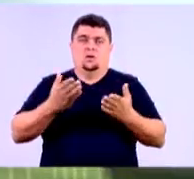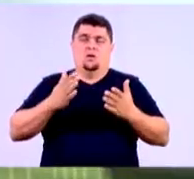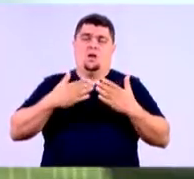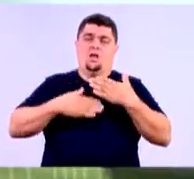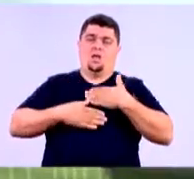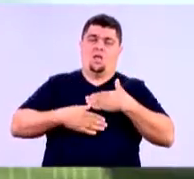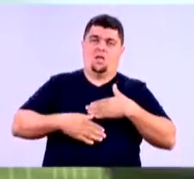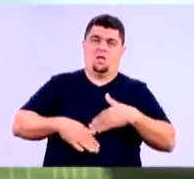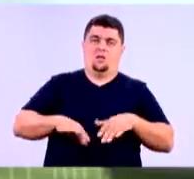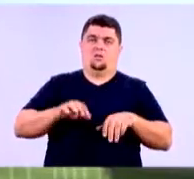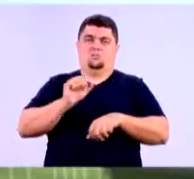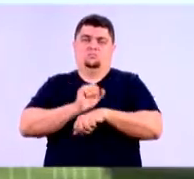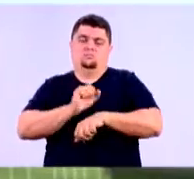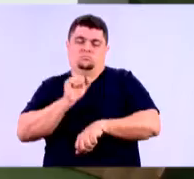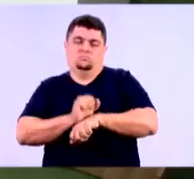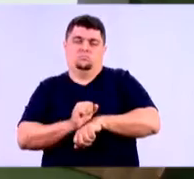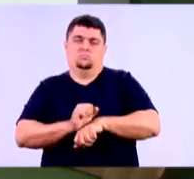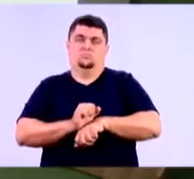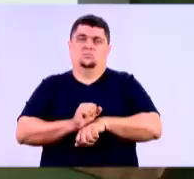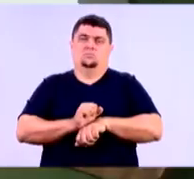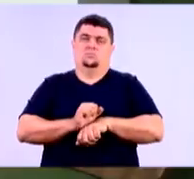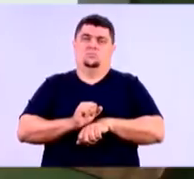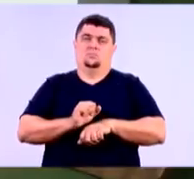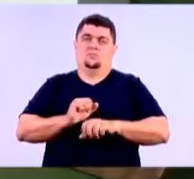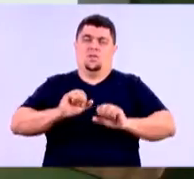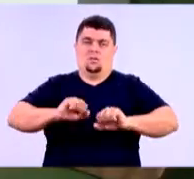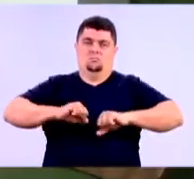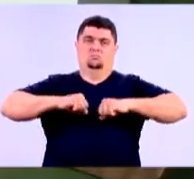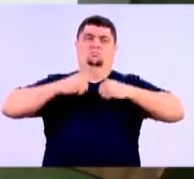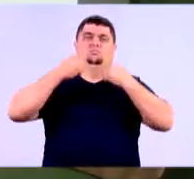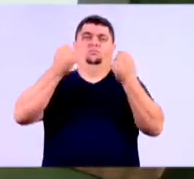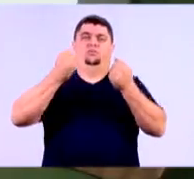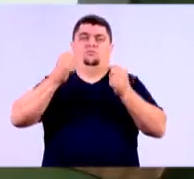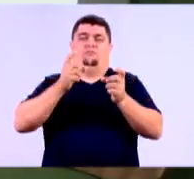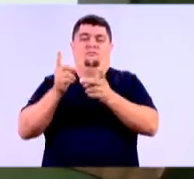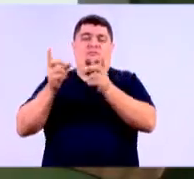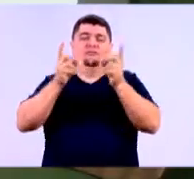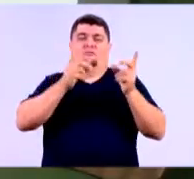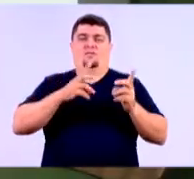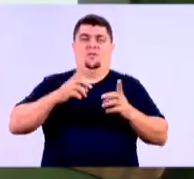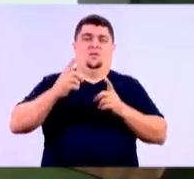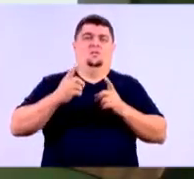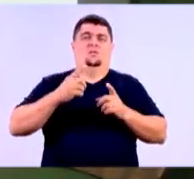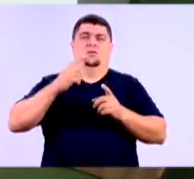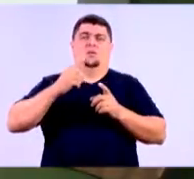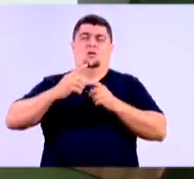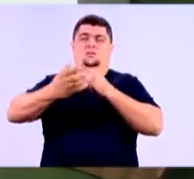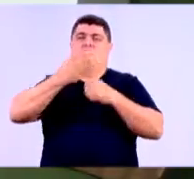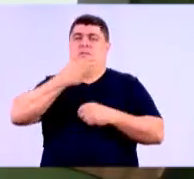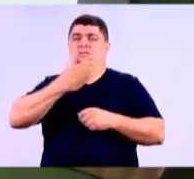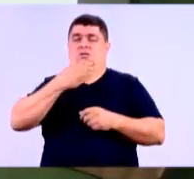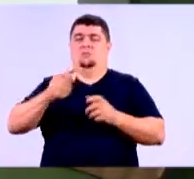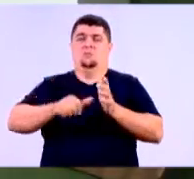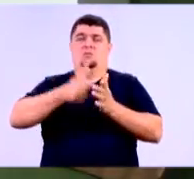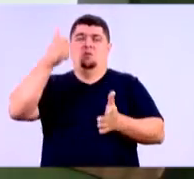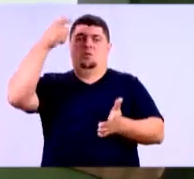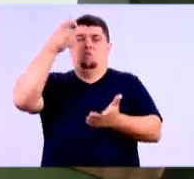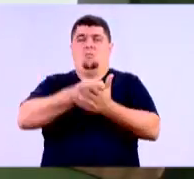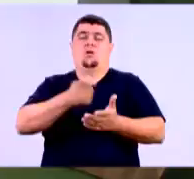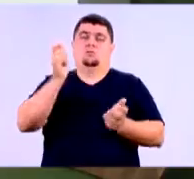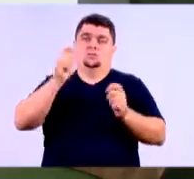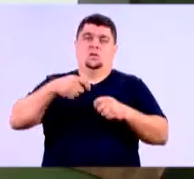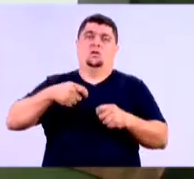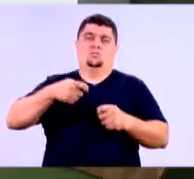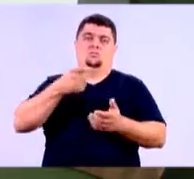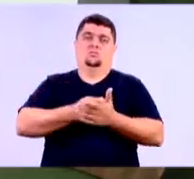tranquila, né? Mais parada no comércio. Mais parada, você alavanca as vendas com essas promoções. Jogando o primeiro pagamento lá para o 13º da pessoa, quando eu sei que ela vai ter condições de pagar, que